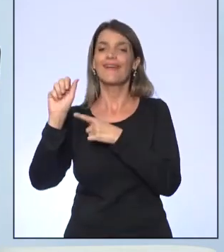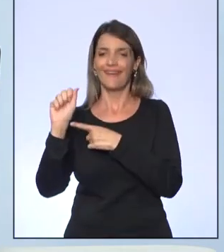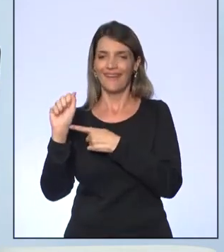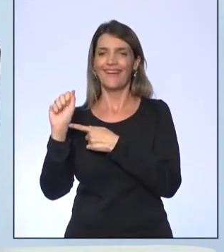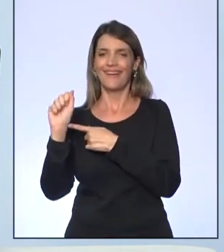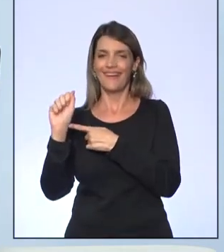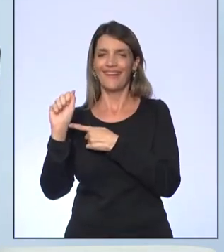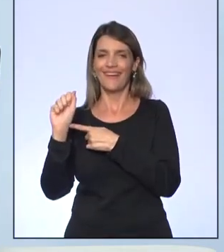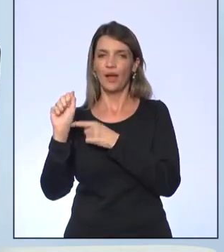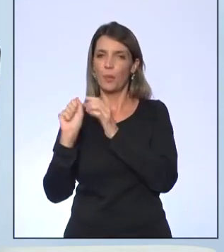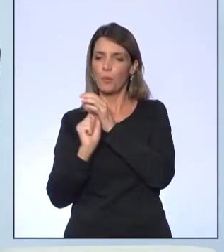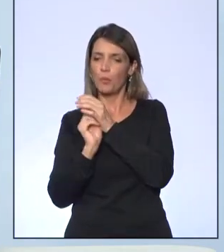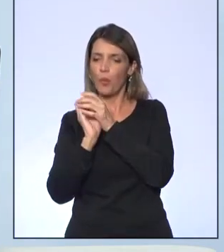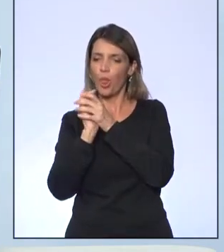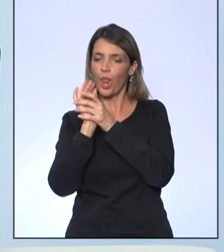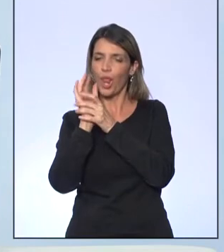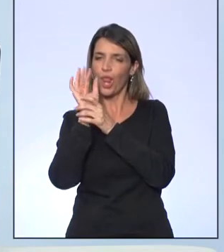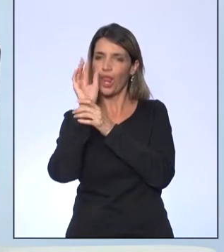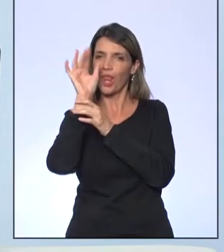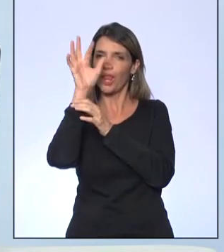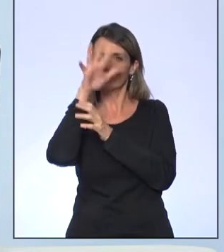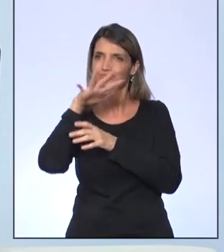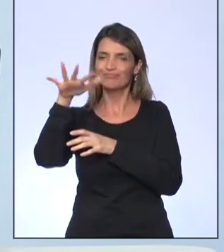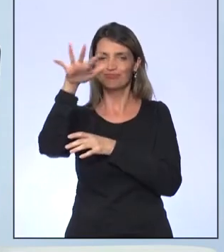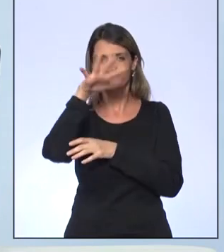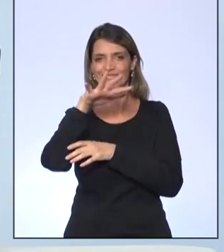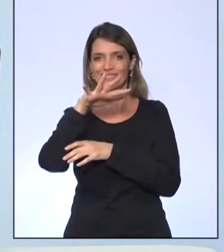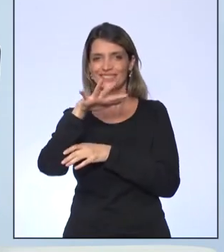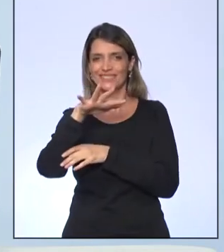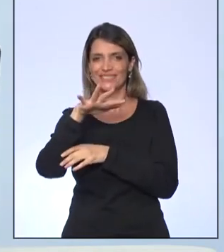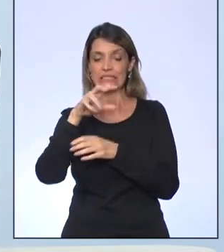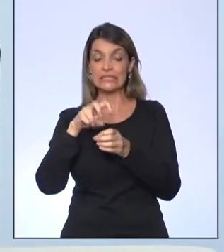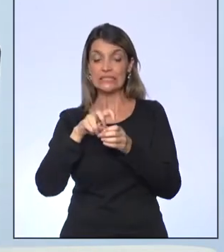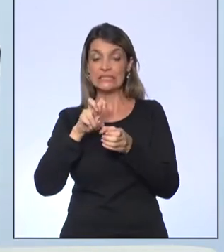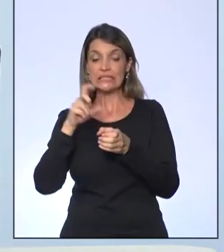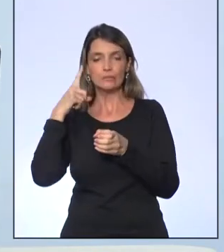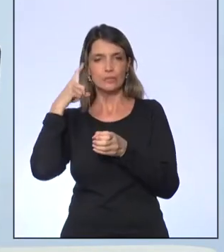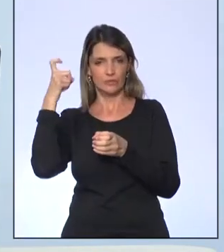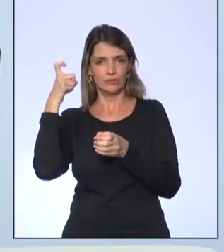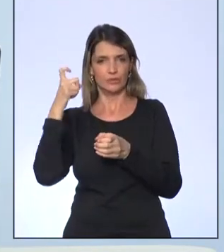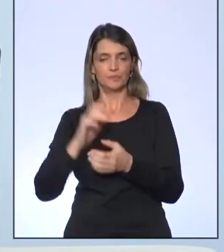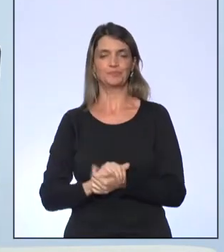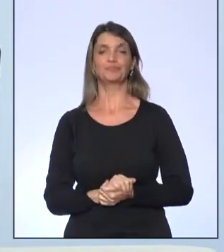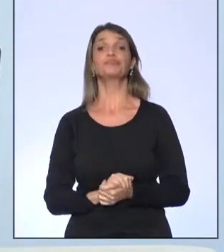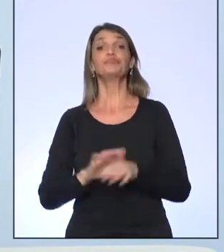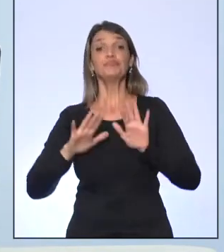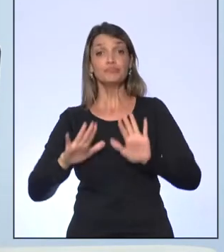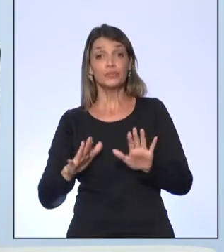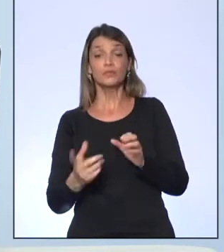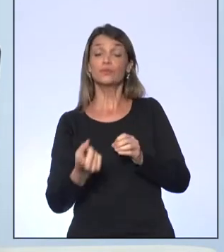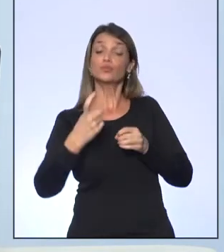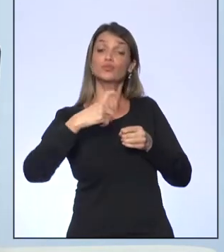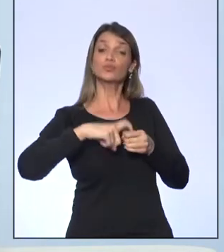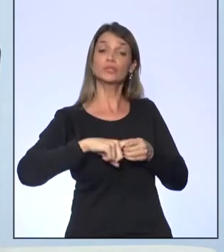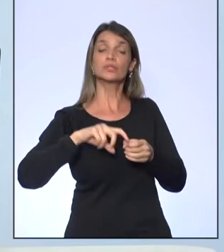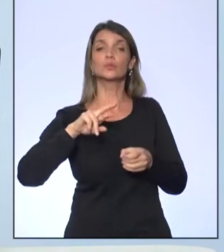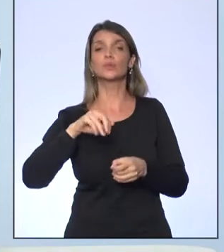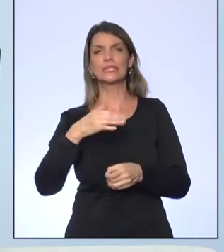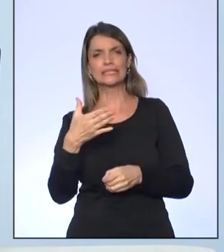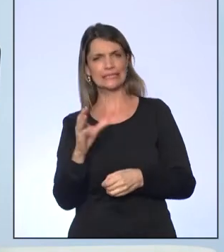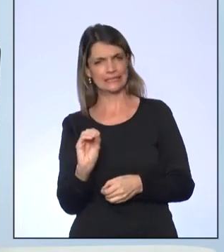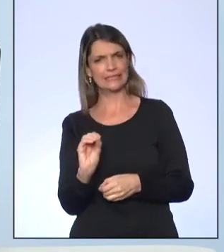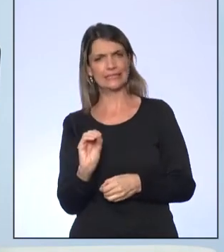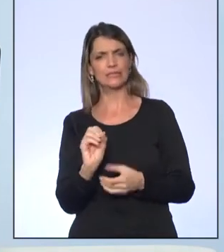amor, liberação de gás carbônico para o ambiente. É isso que fez aquele X. Voltando na nossa reação, pessoal, que é do